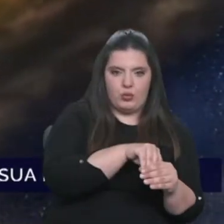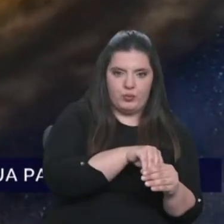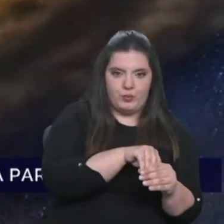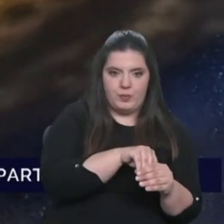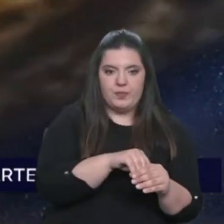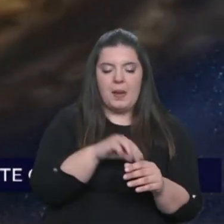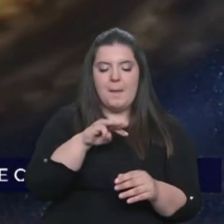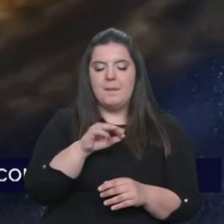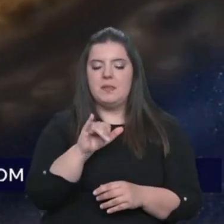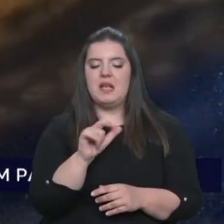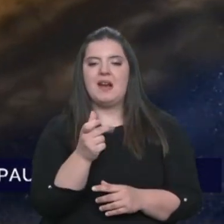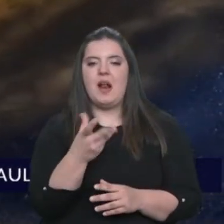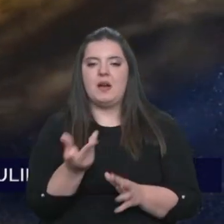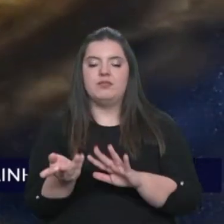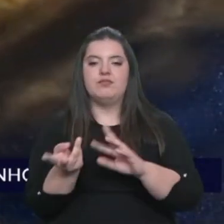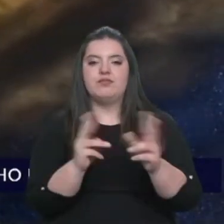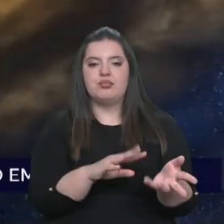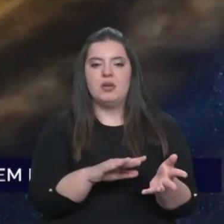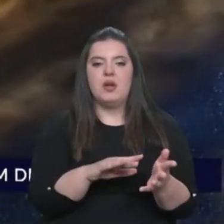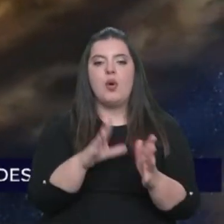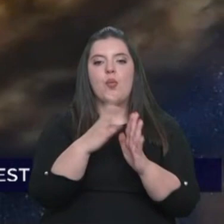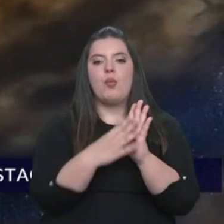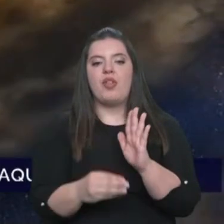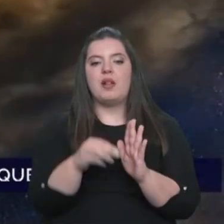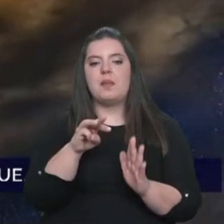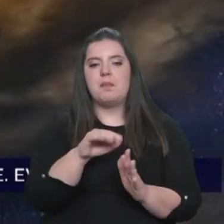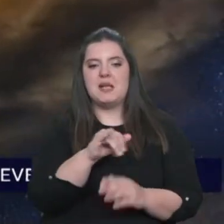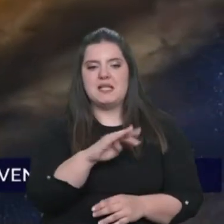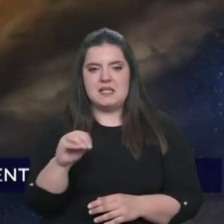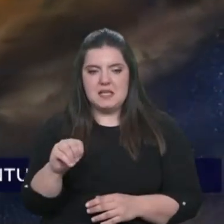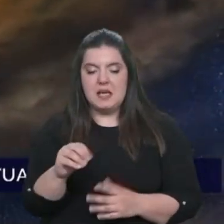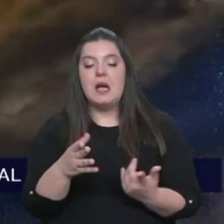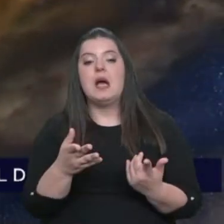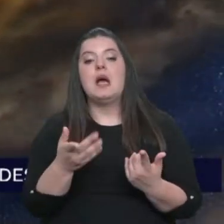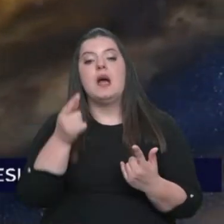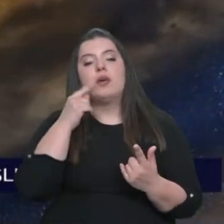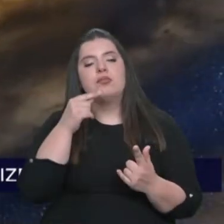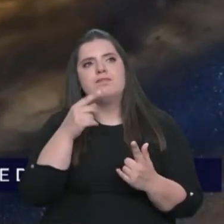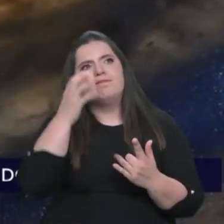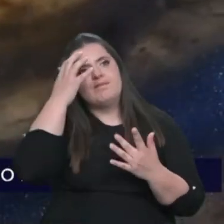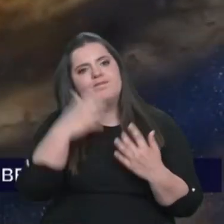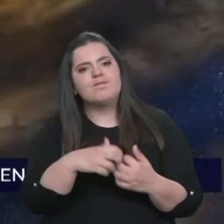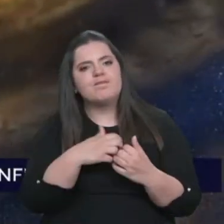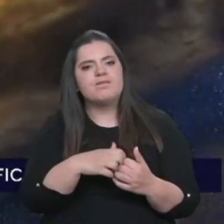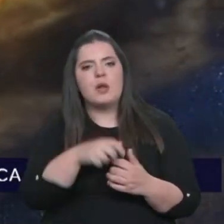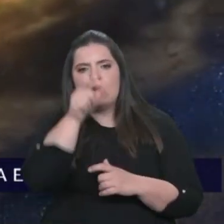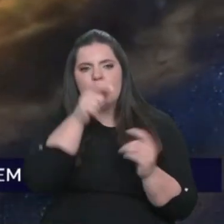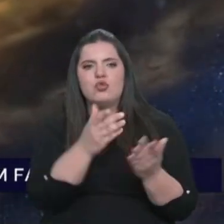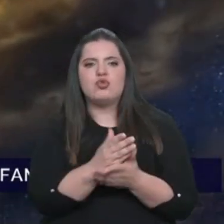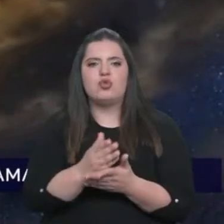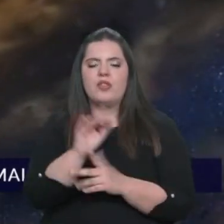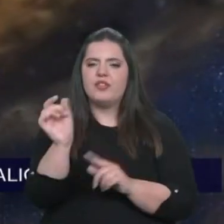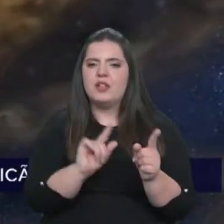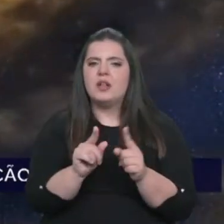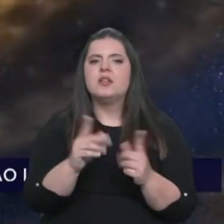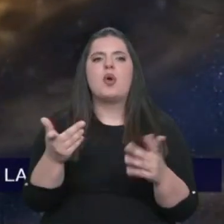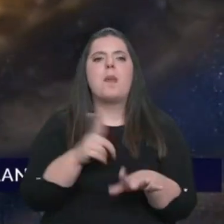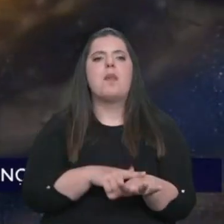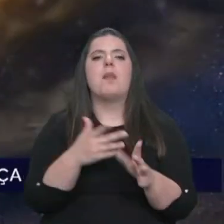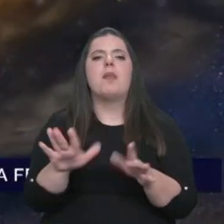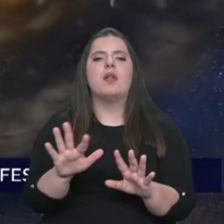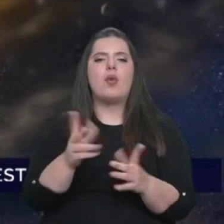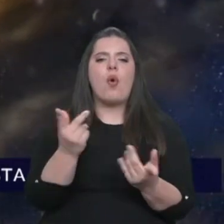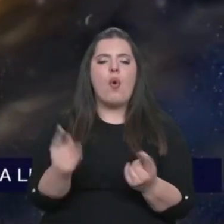mesmo migrar. É o chamado modelo de Nice. E a grande questão que os astrónomos colocaram foi: em que altura é que houve